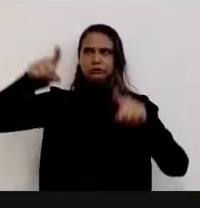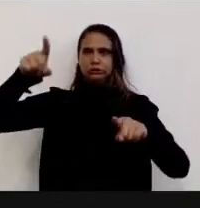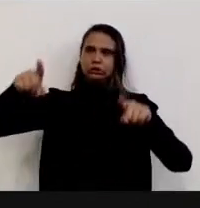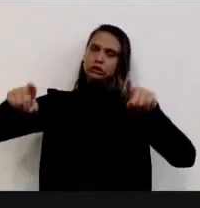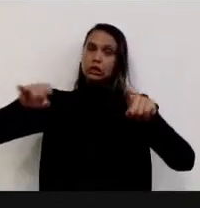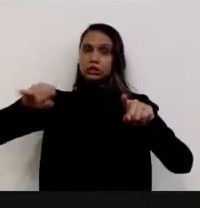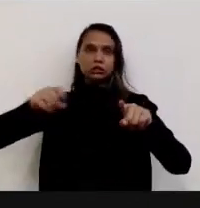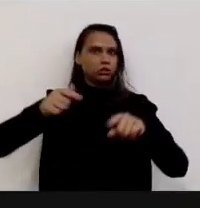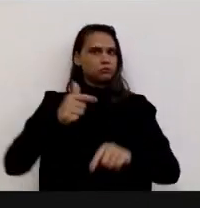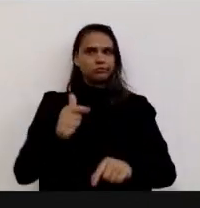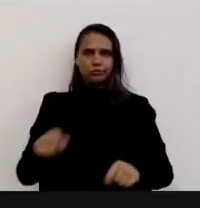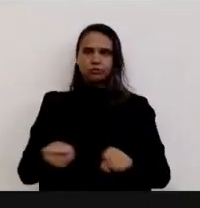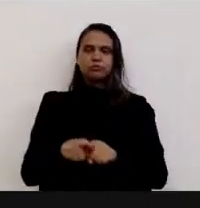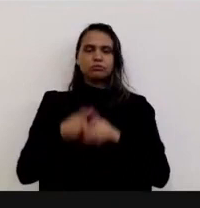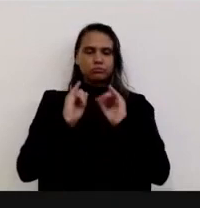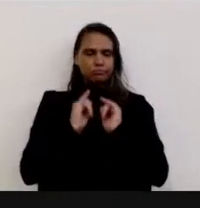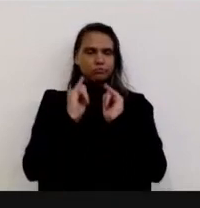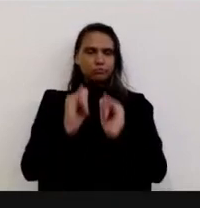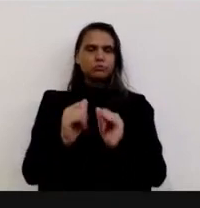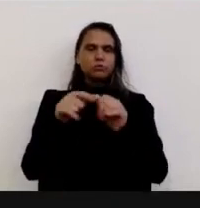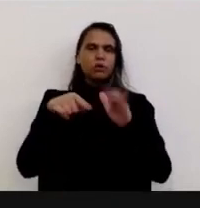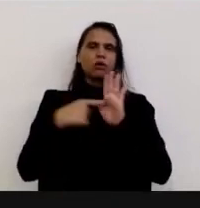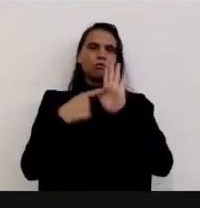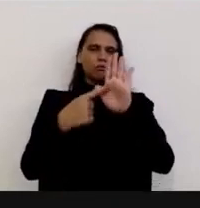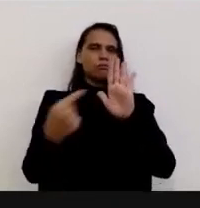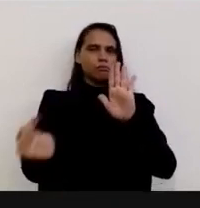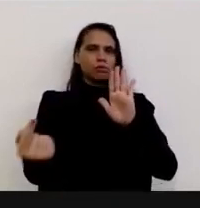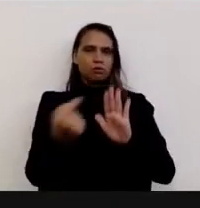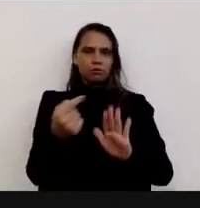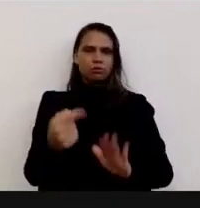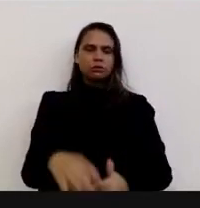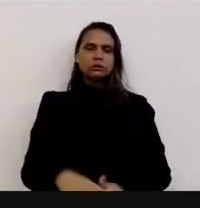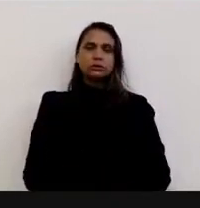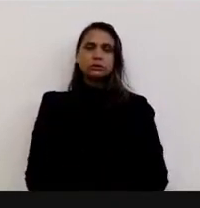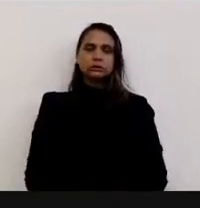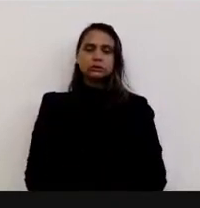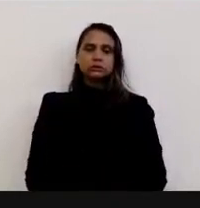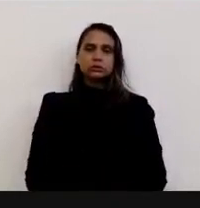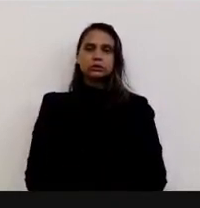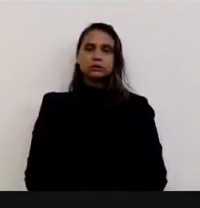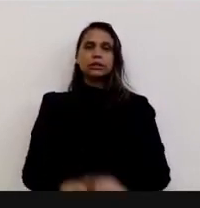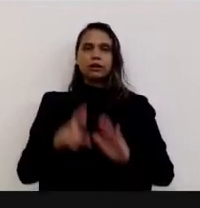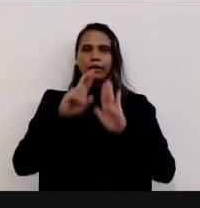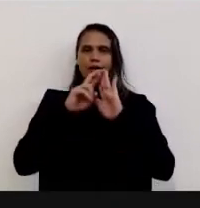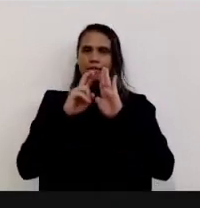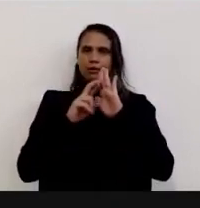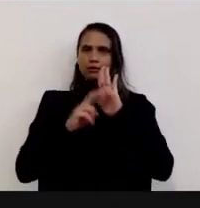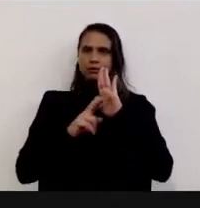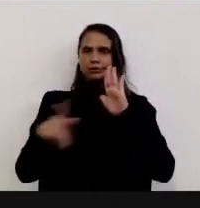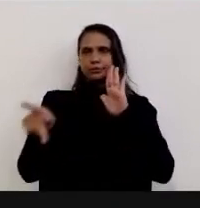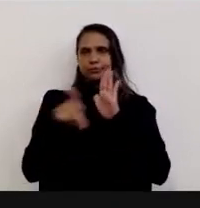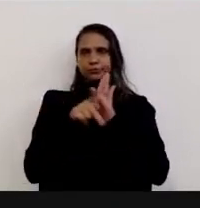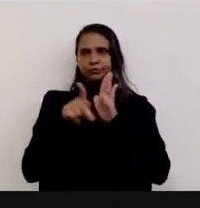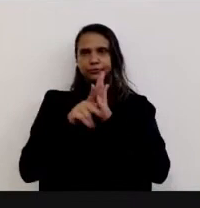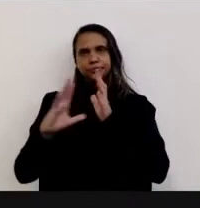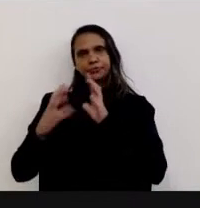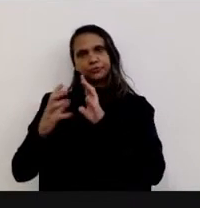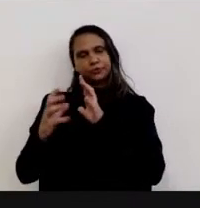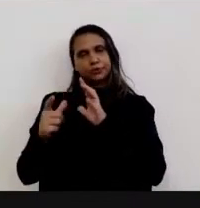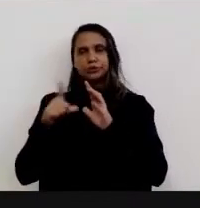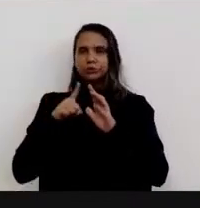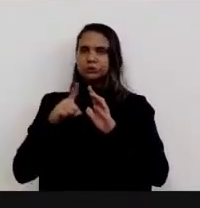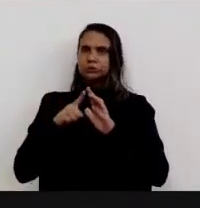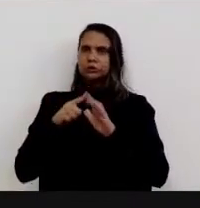têm. A gente vê que, por exemplo, a receita normalizada do partido, né? Ela teve um impacto